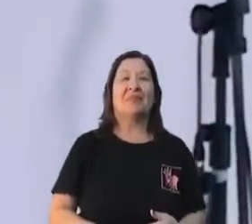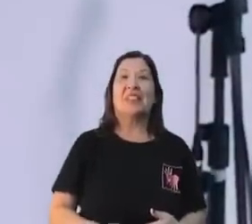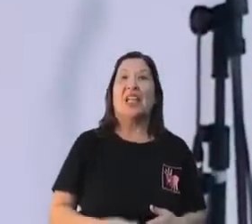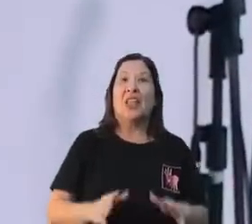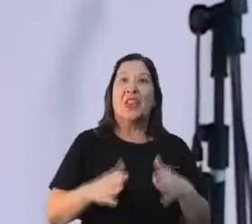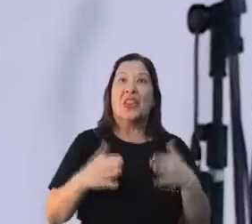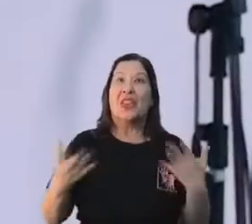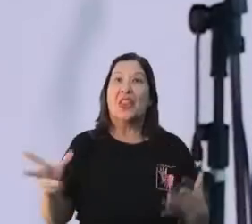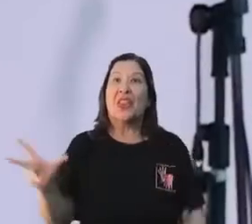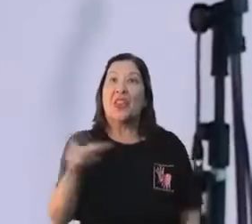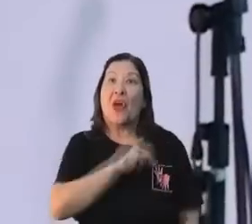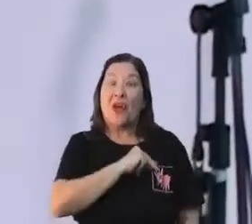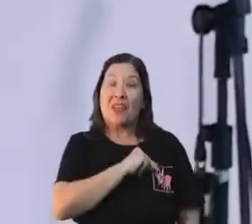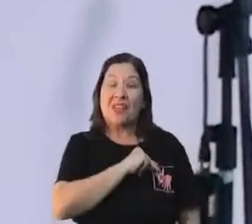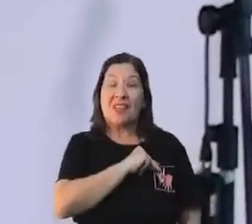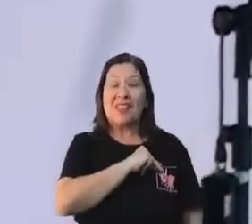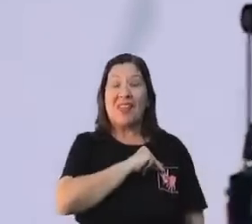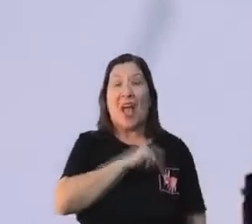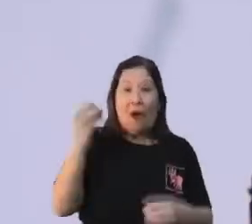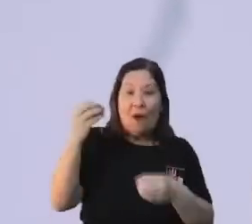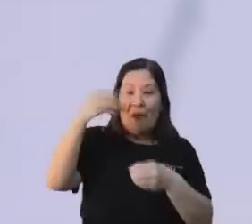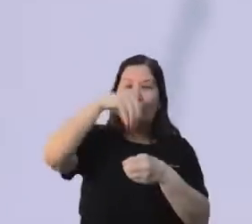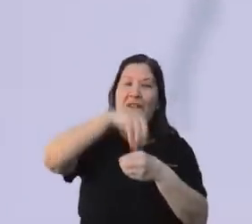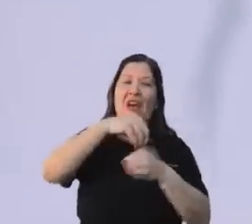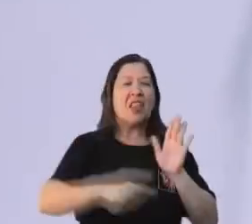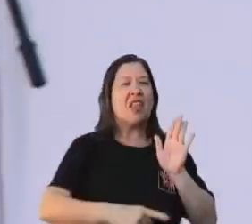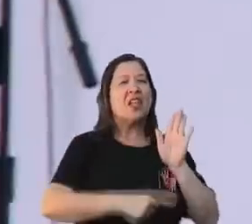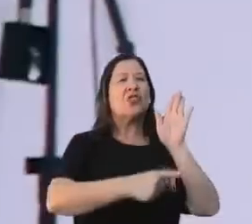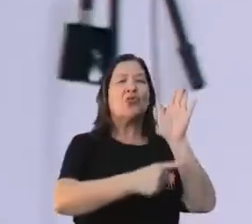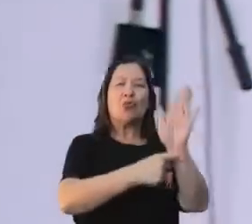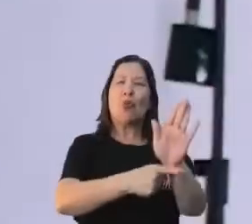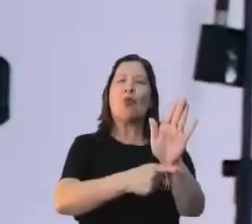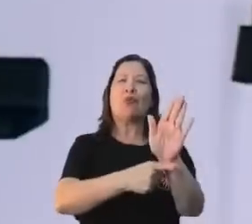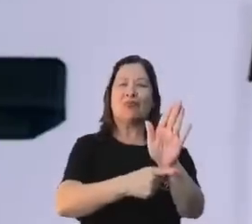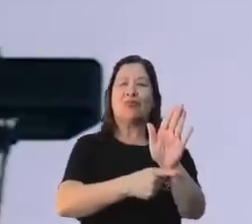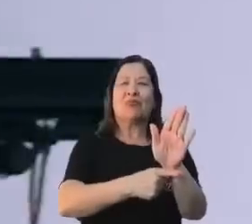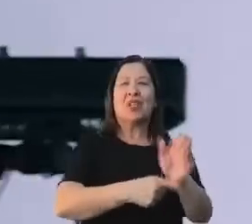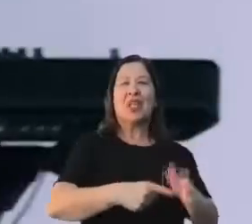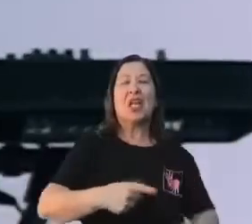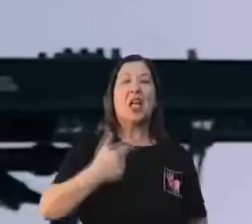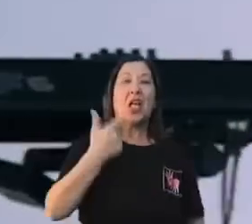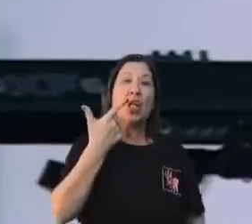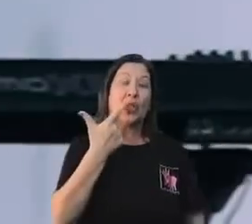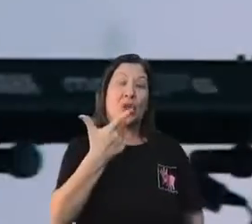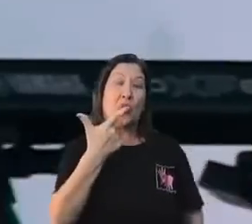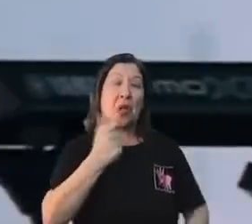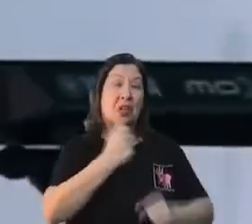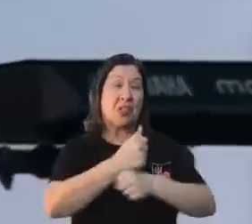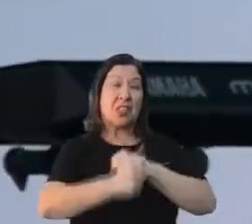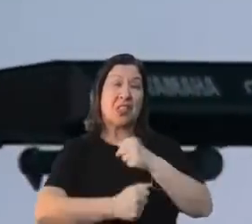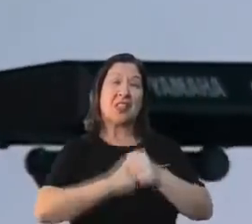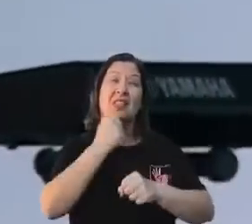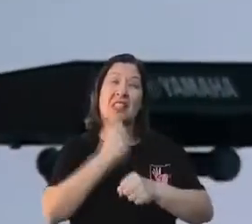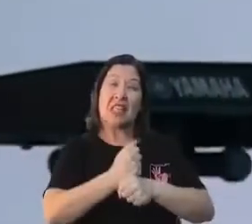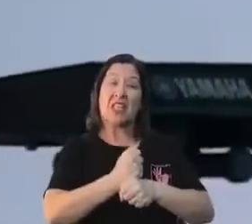programa. Pastor Jeremias ligou para falou, pode ficar tranquilo, pastor, que durante 2 anos o programa está